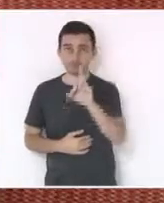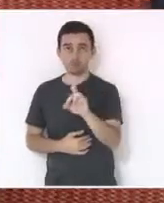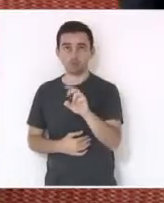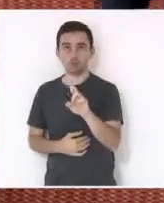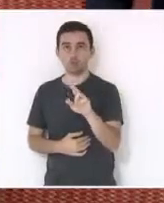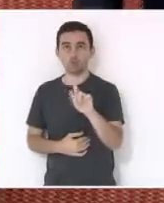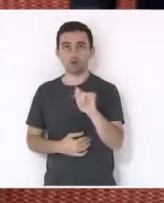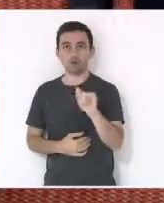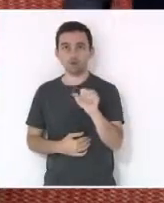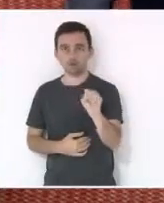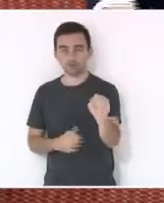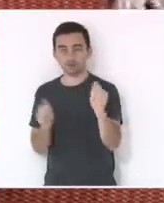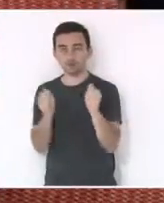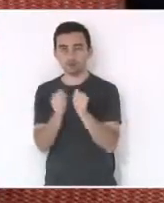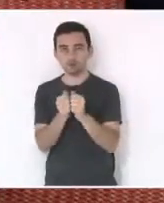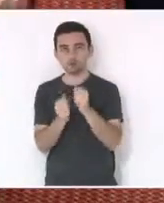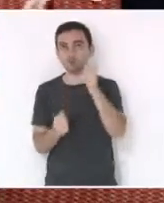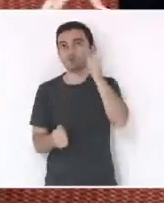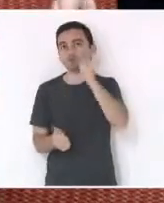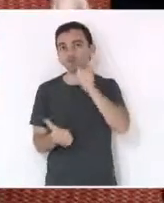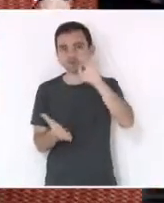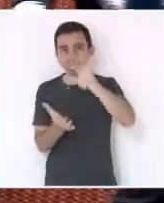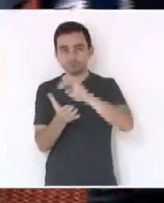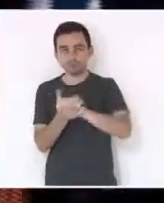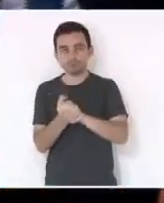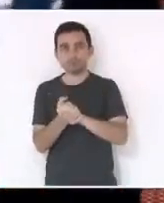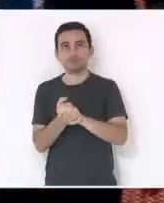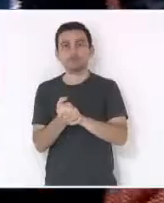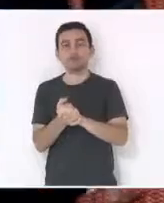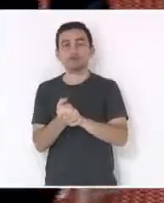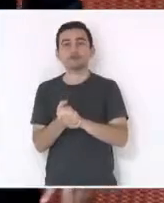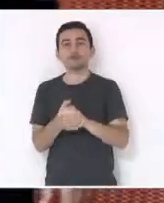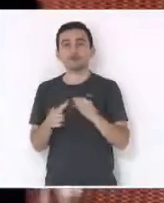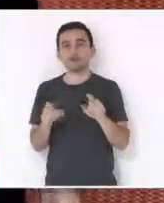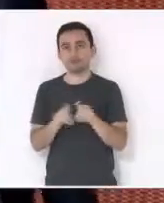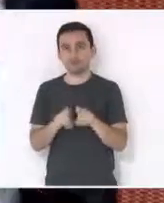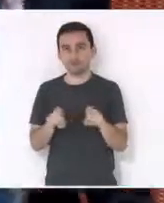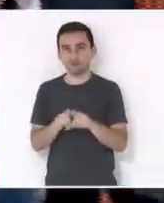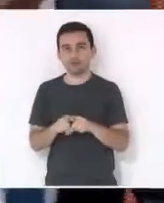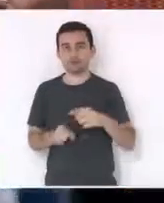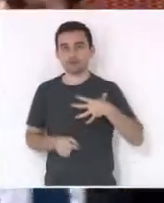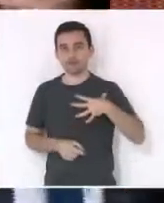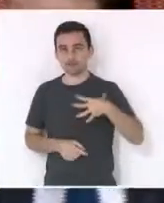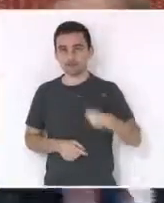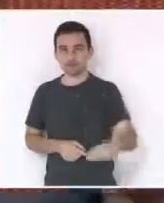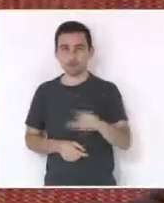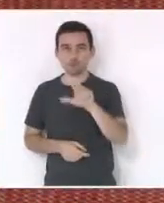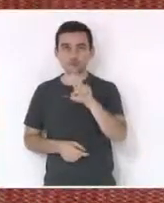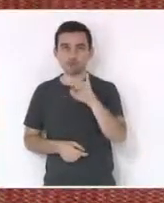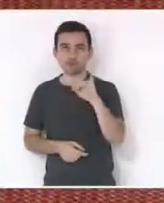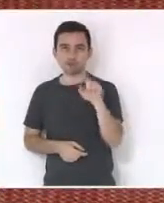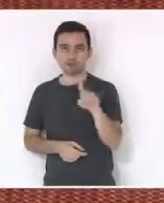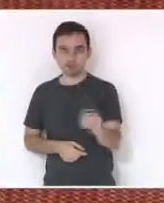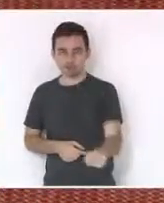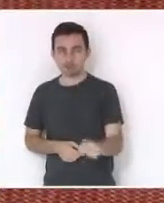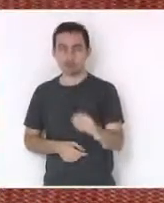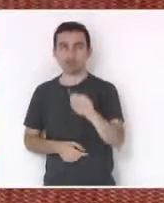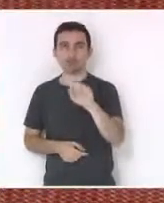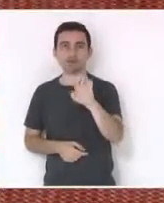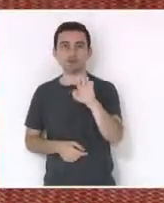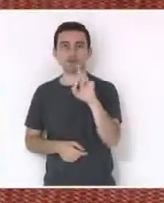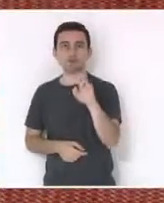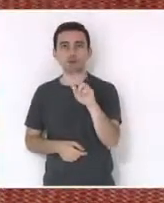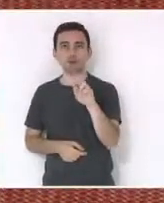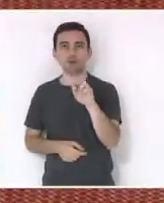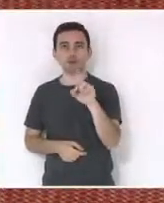juntamente com a sua esposa adriane e as suas filhas luiza e eduardo que nos acompanha no dia de hoje e fazer o registro que eu penso que